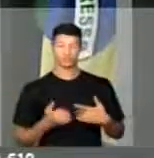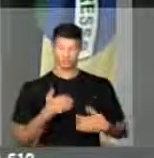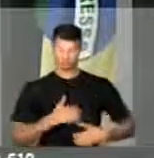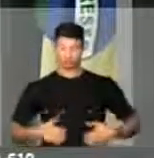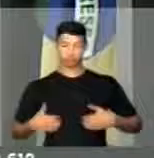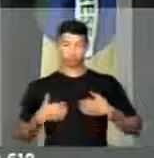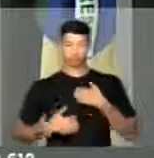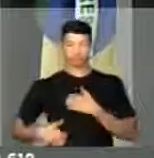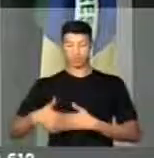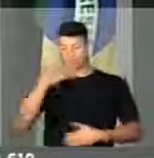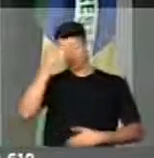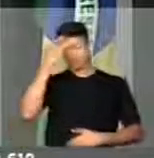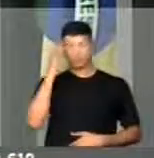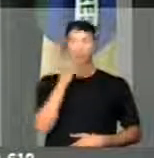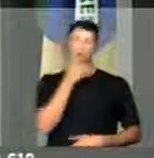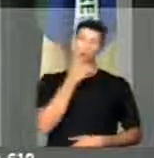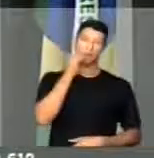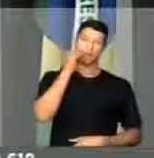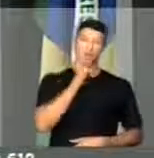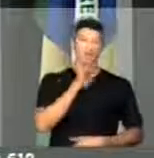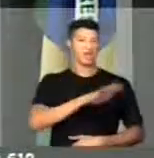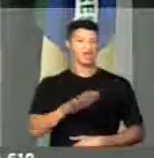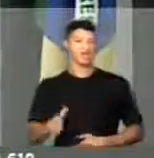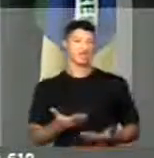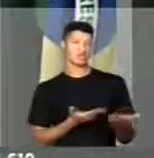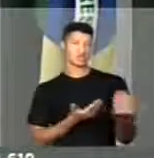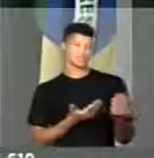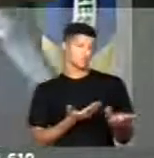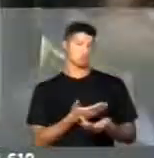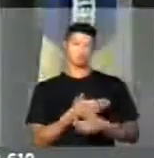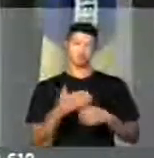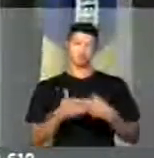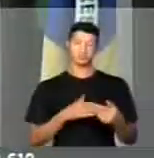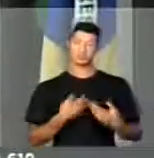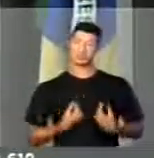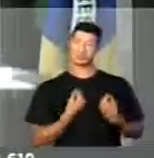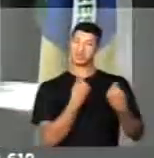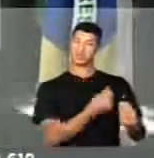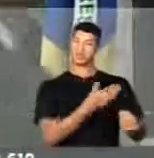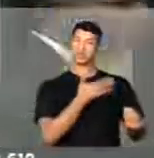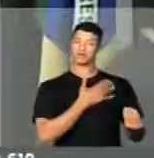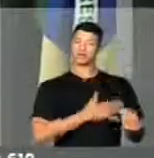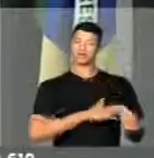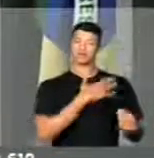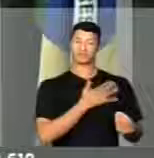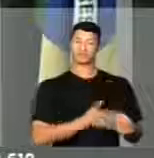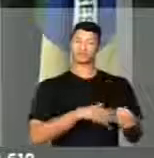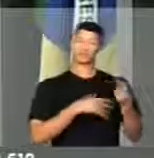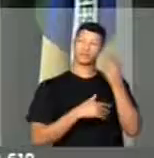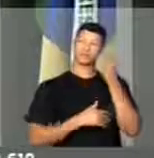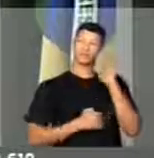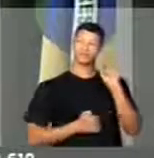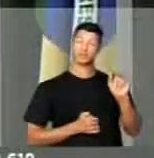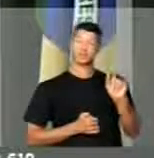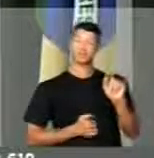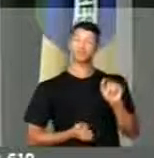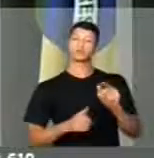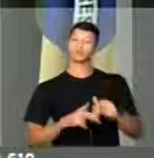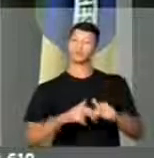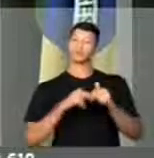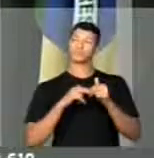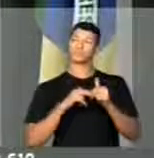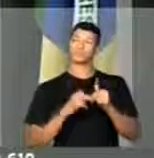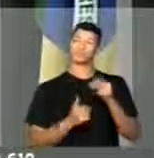daquela pessoa, homem, mulher, criança, idoso, e dar a ele o conforto necessário para que,